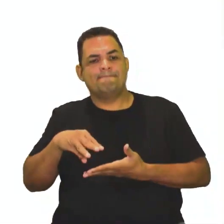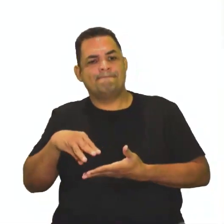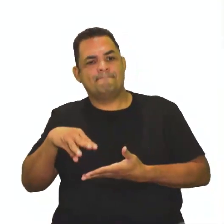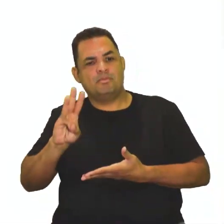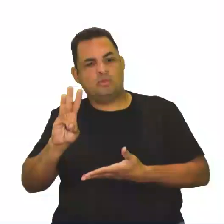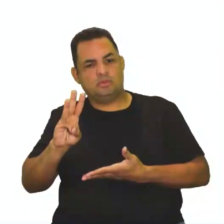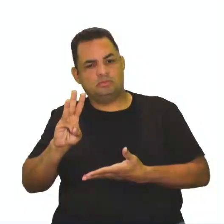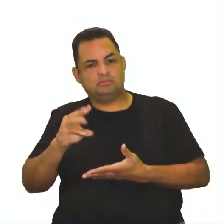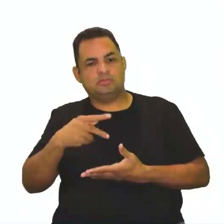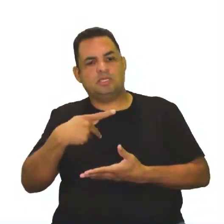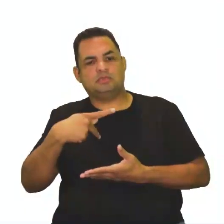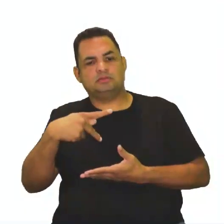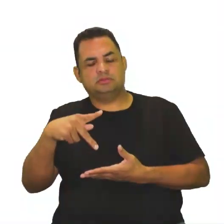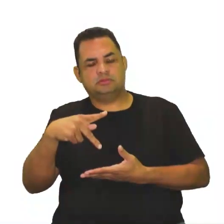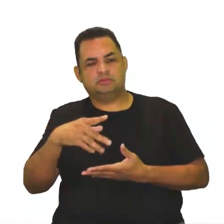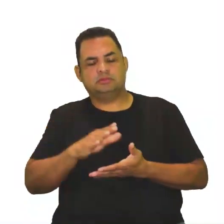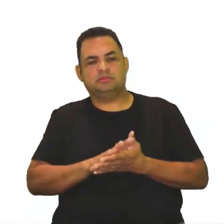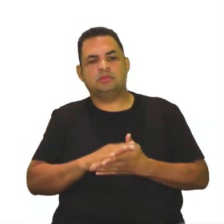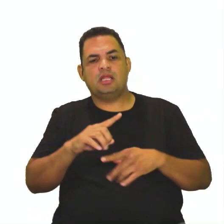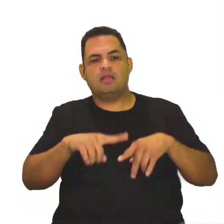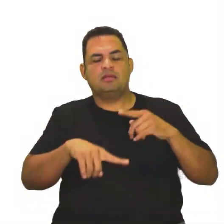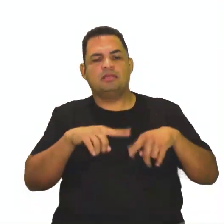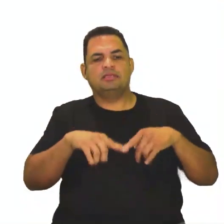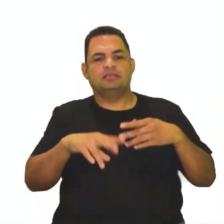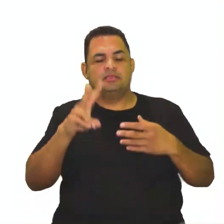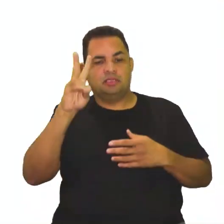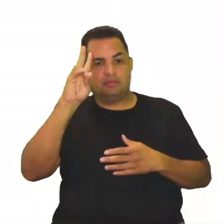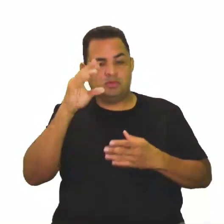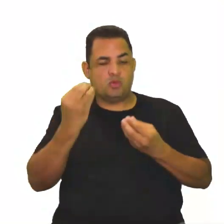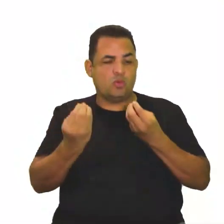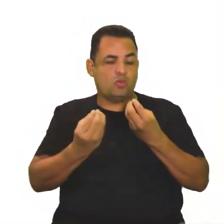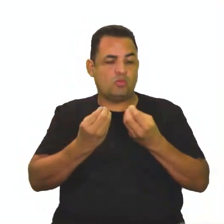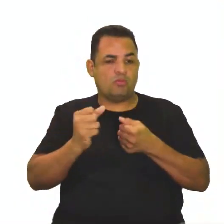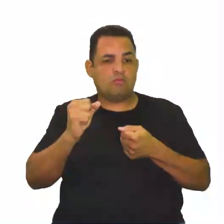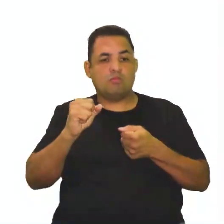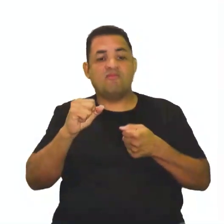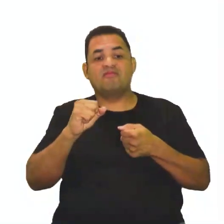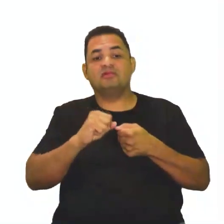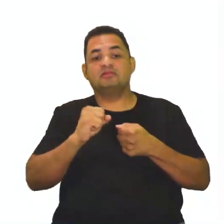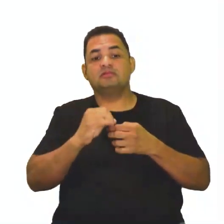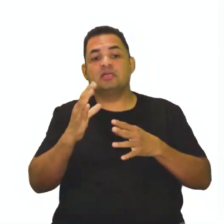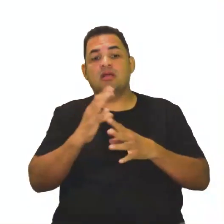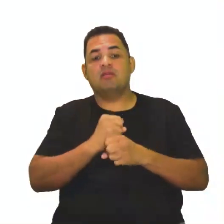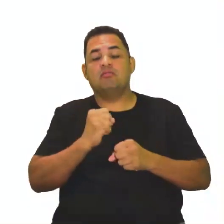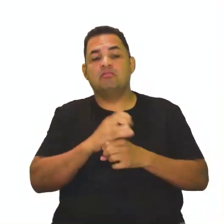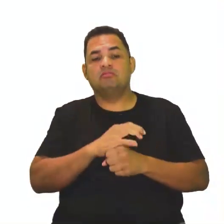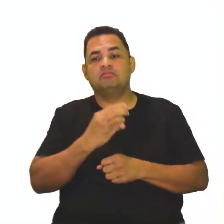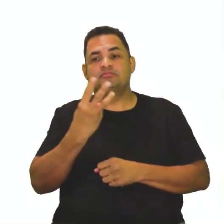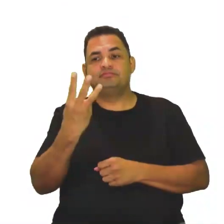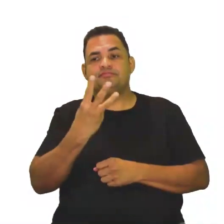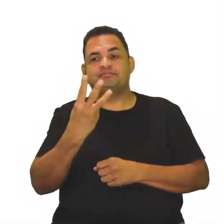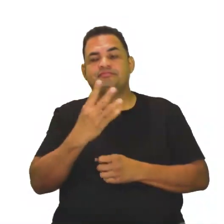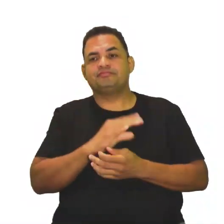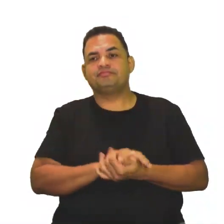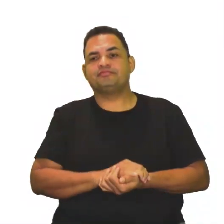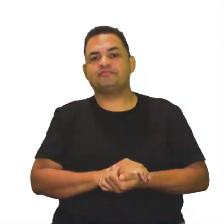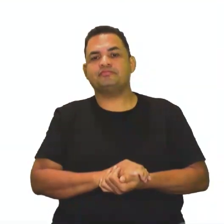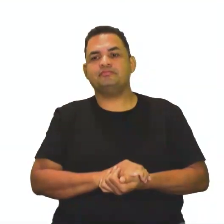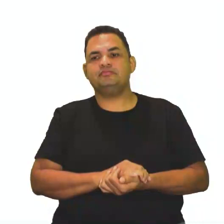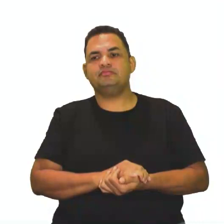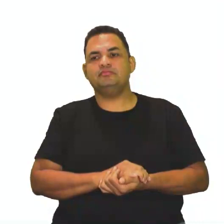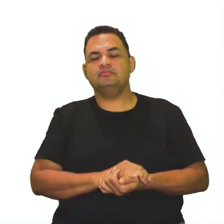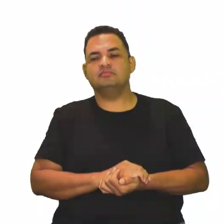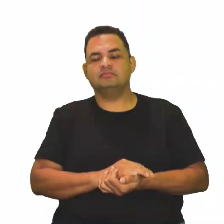desse equipamento, ok? Lembrando como é que nós podemos calcular a potência, tem 3 formulazinhas básicas.